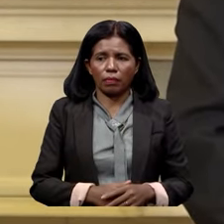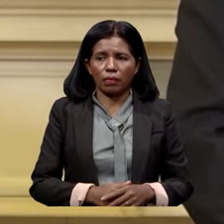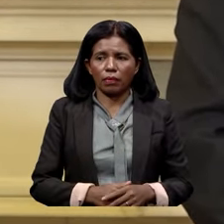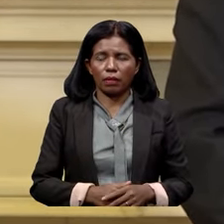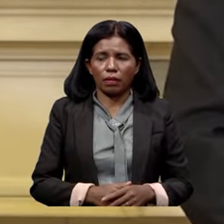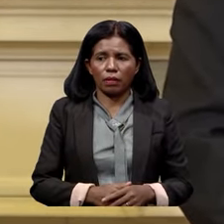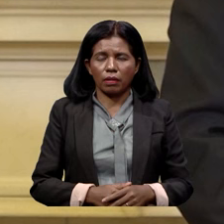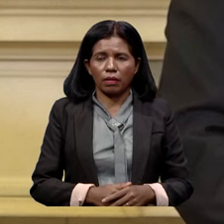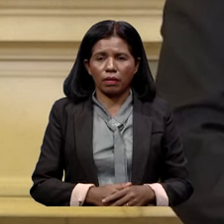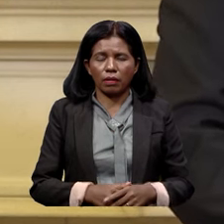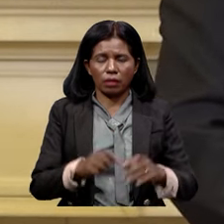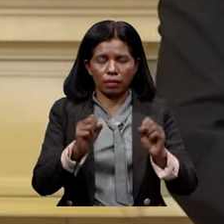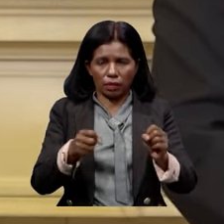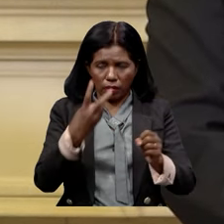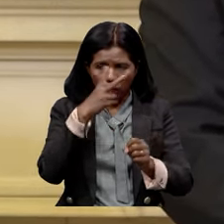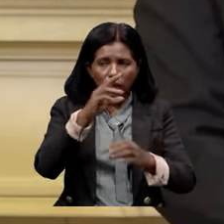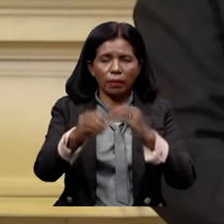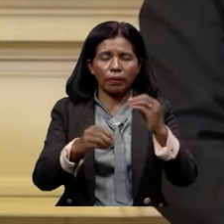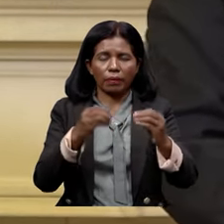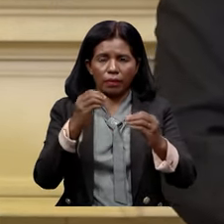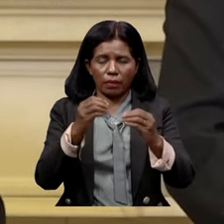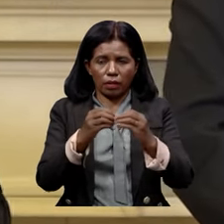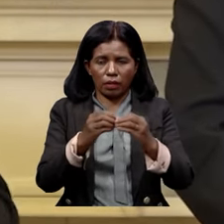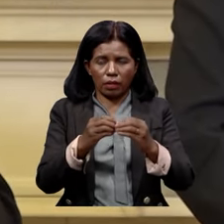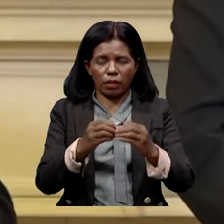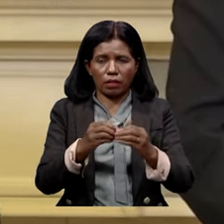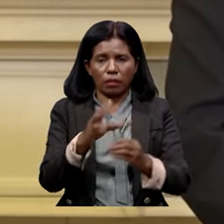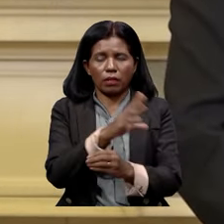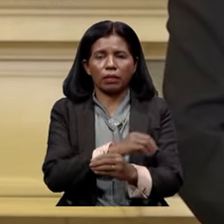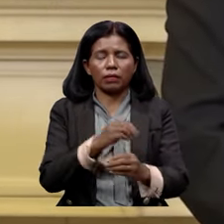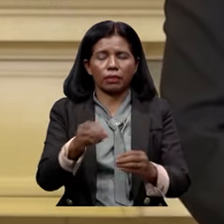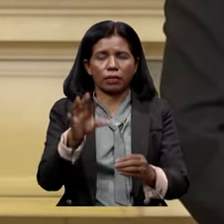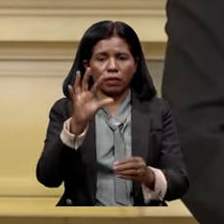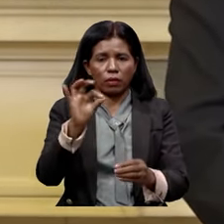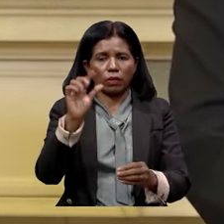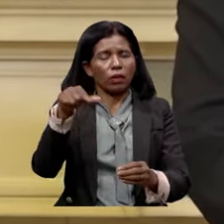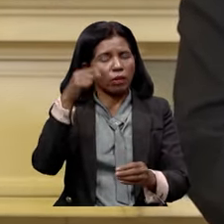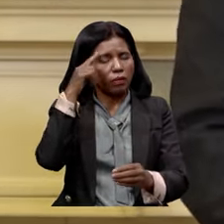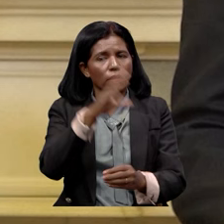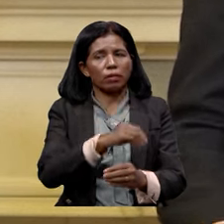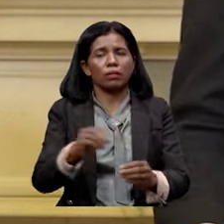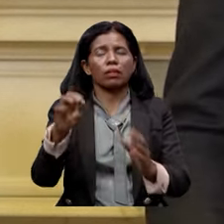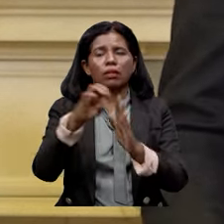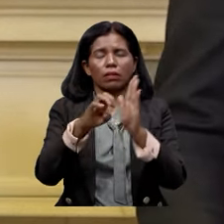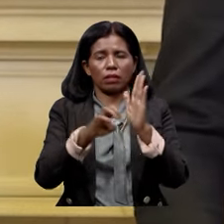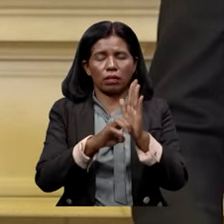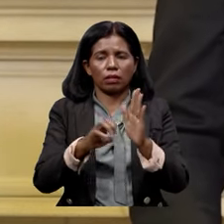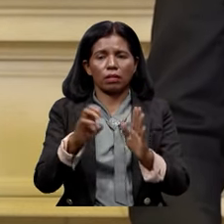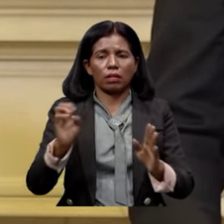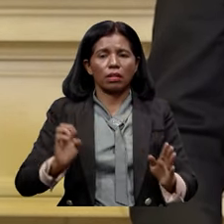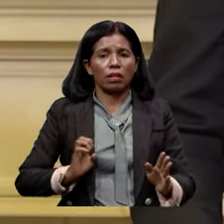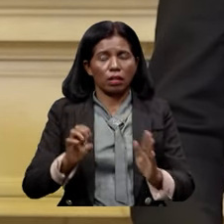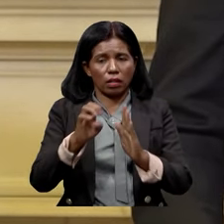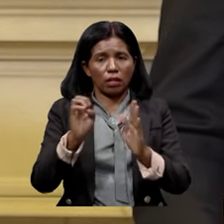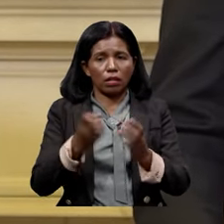para permitir que no Governo ou nas instituições do Estado possamos